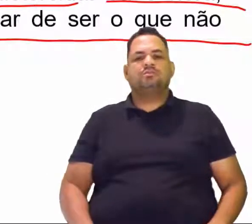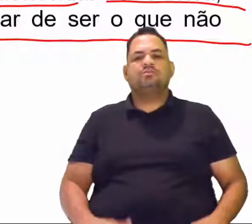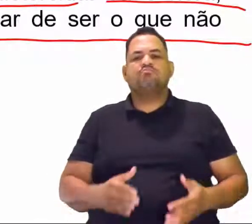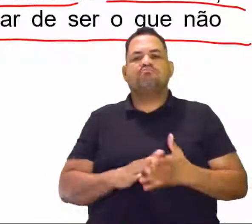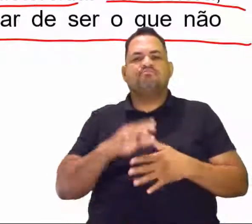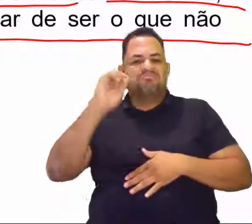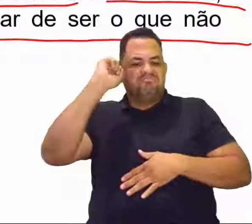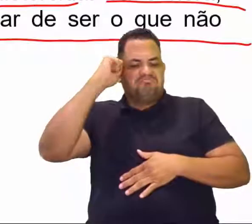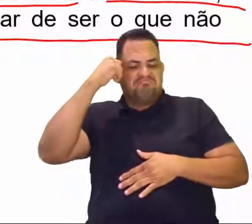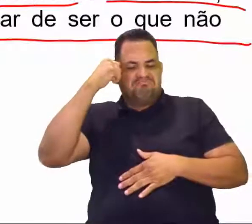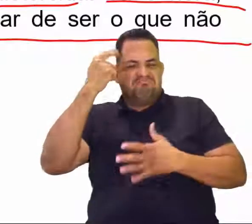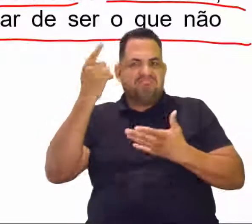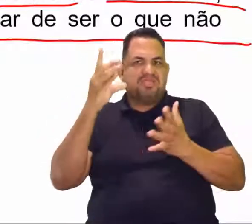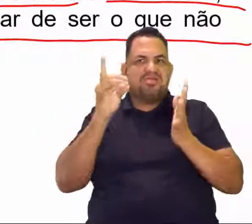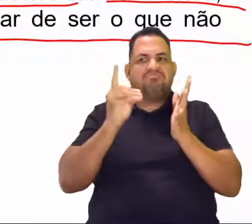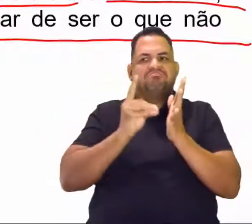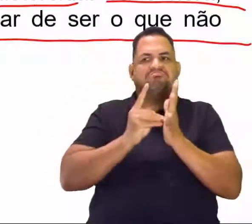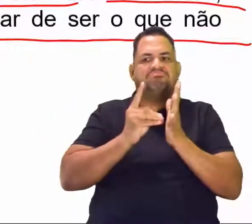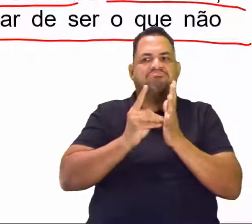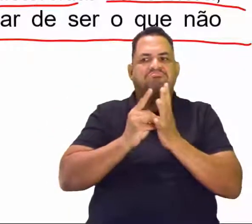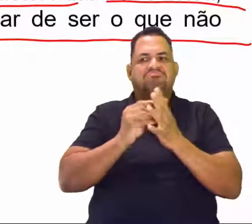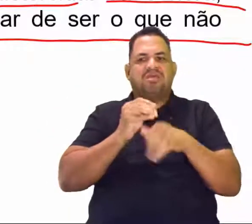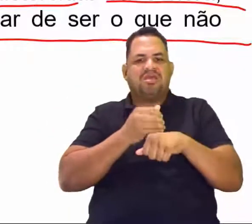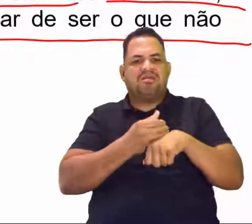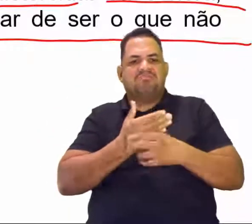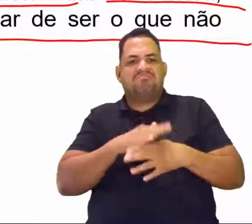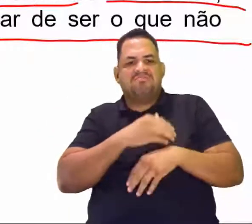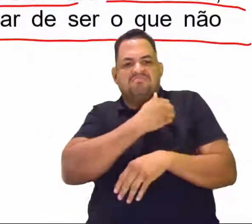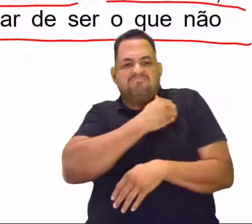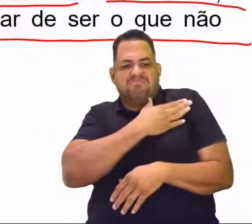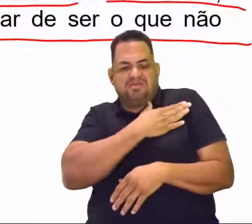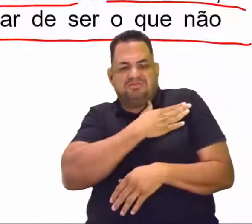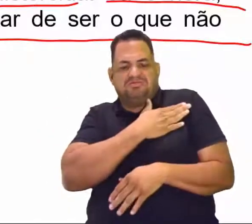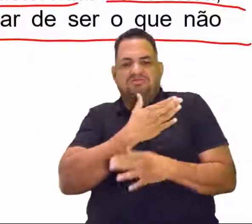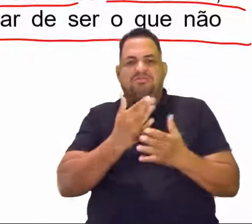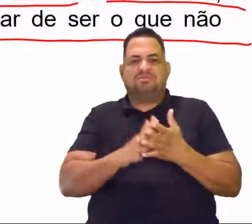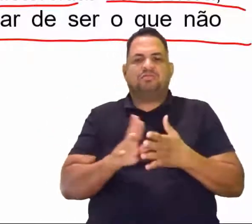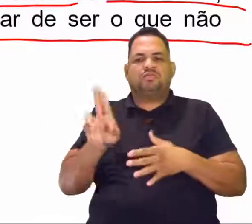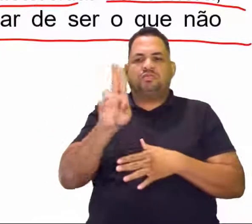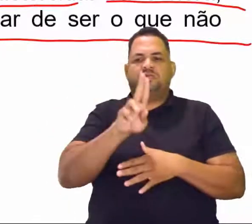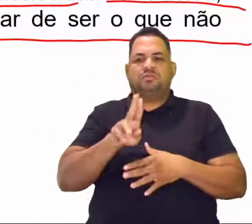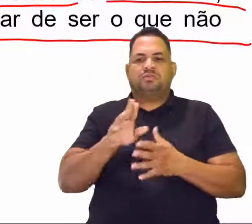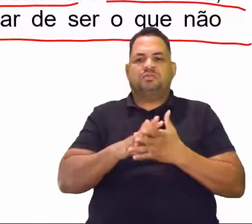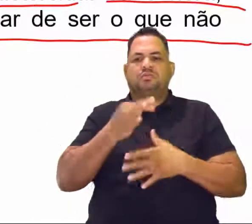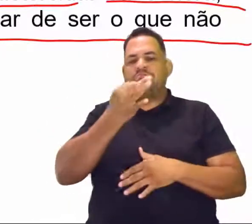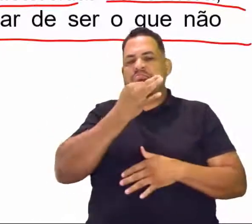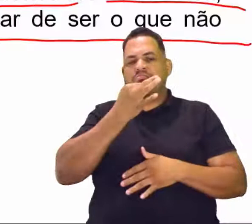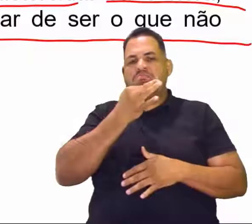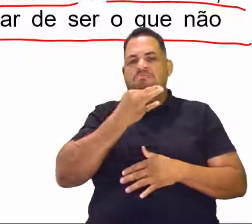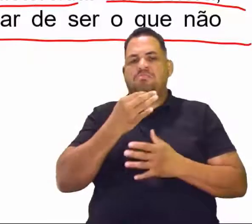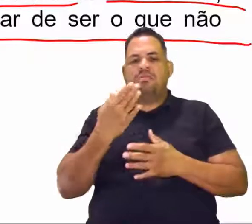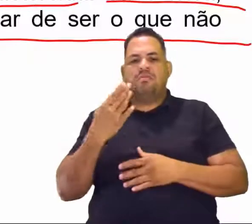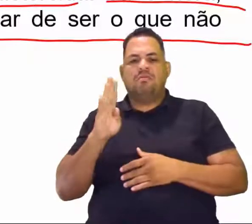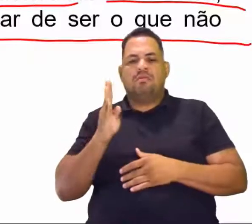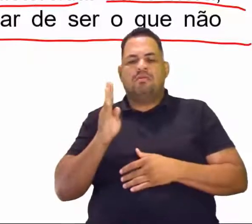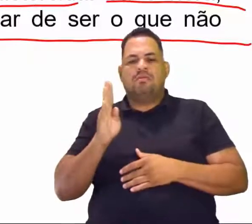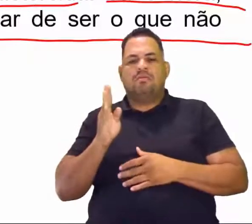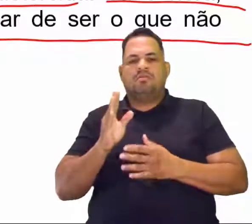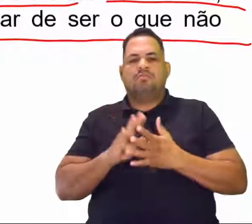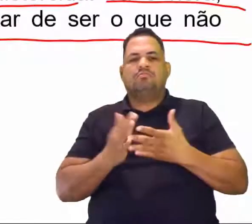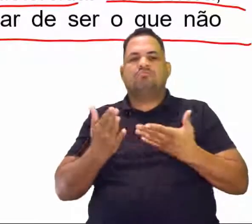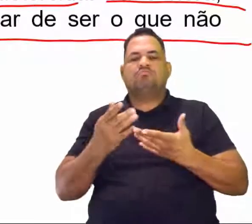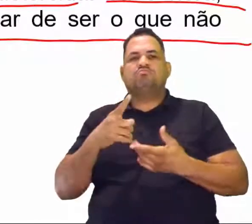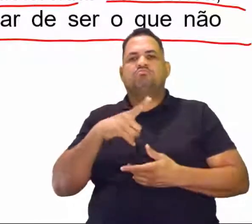negros os negros sim né Essa ver o conceituosa os negros usavam esse argumento biológico